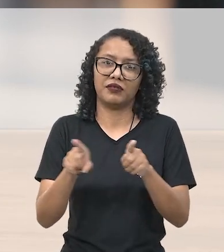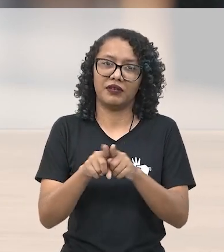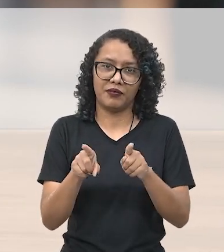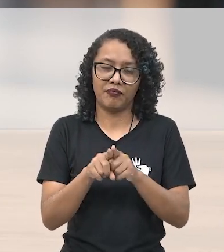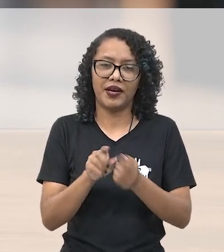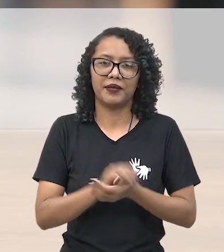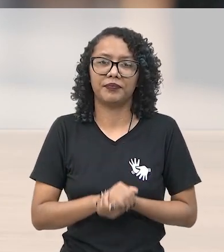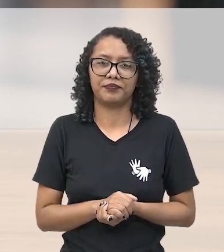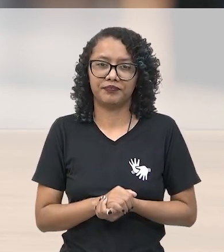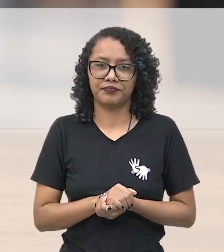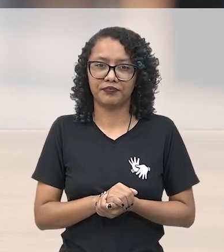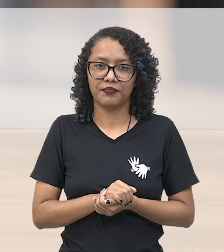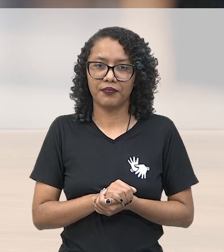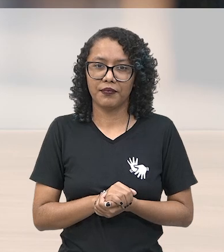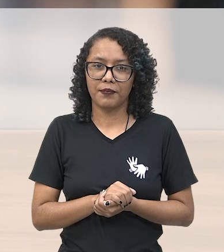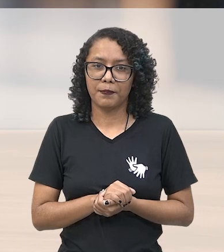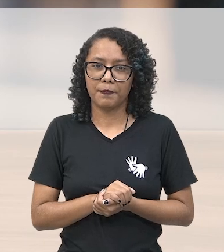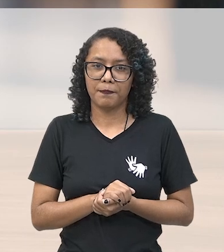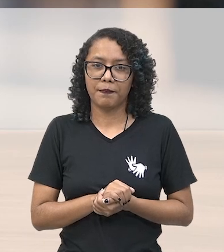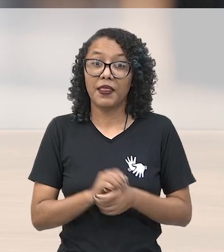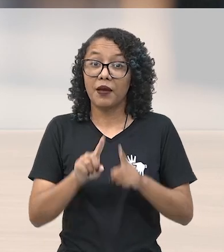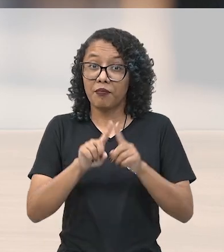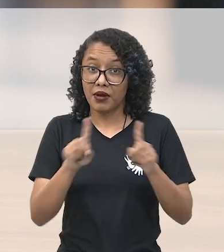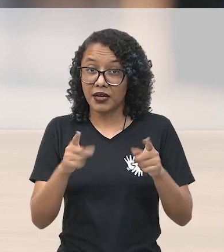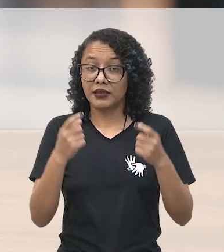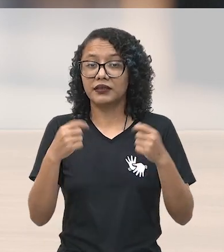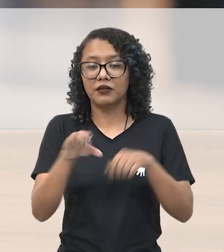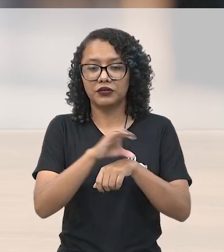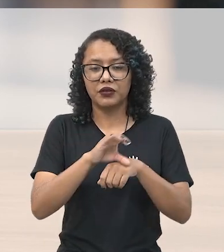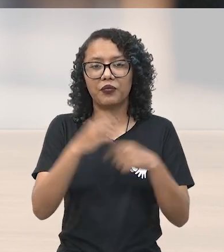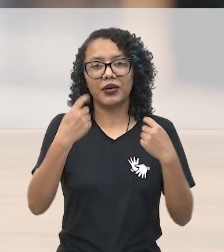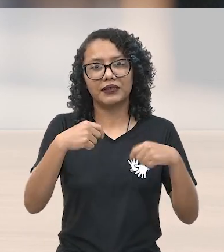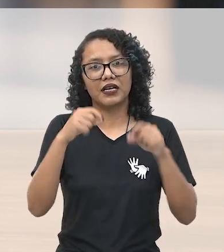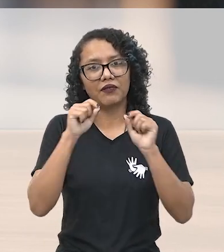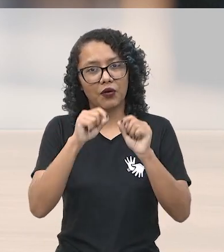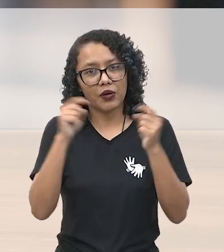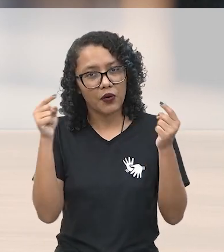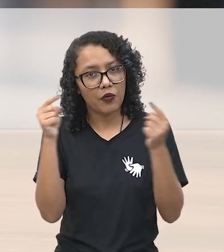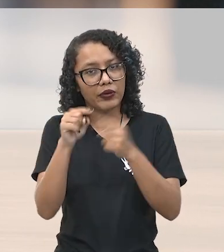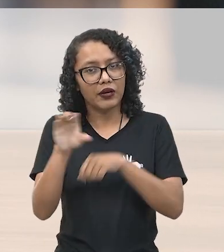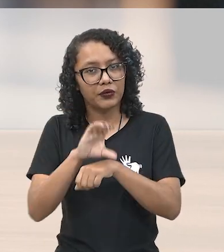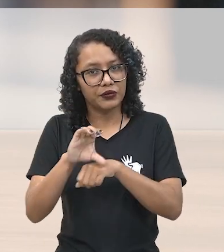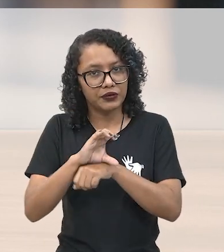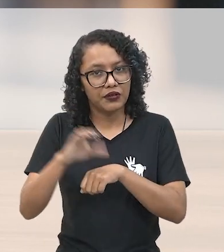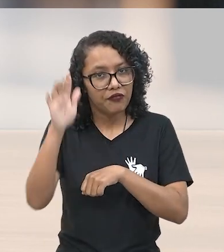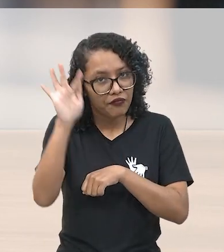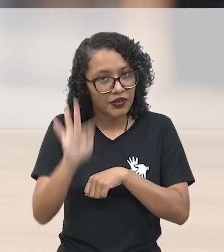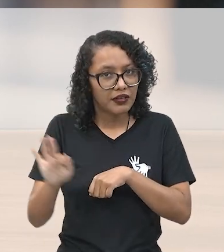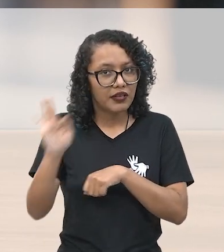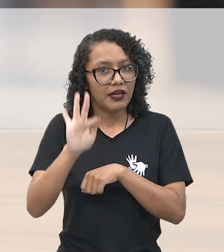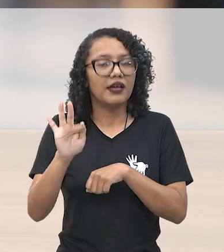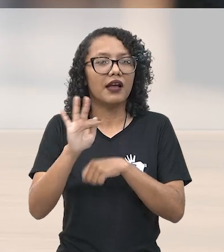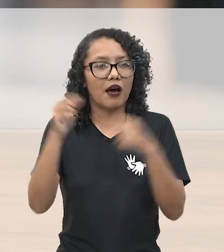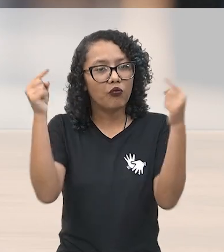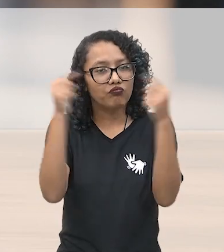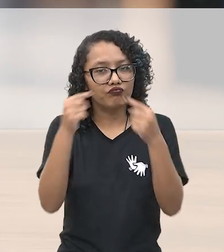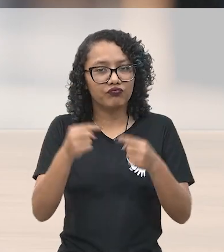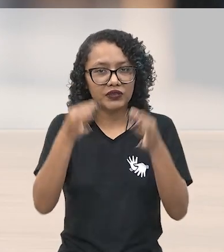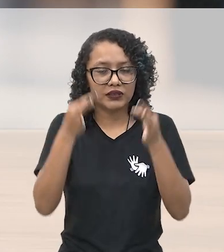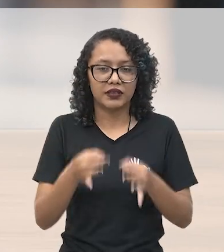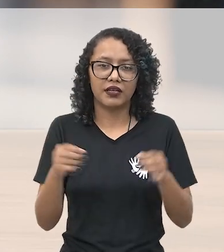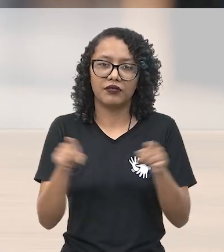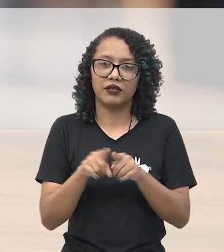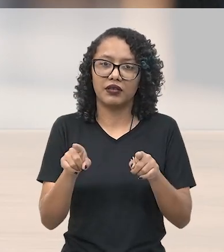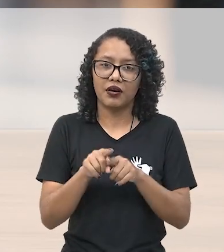Constituição ela só devia obediência à Constituição Federal. Esses Estados-membros eles seriam governados